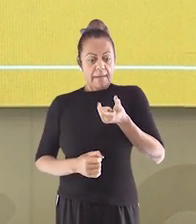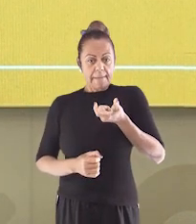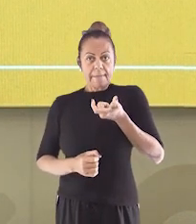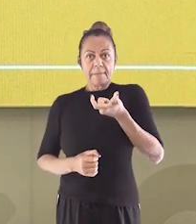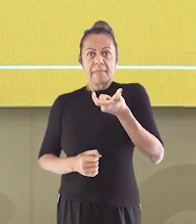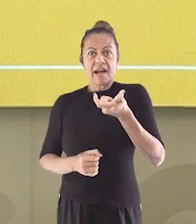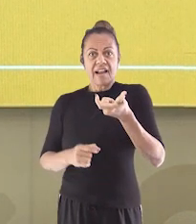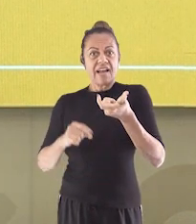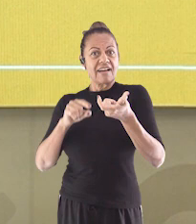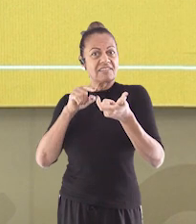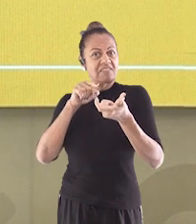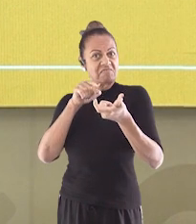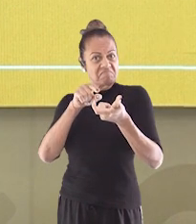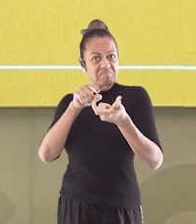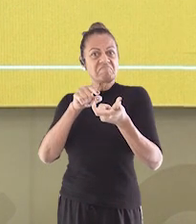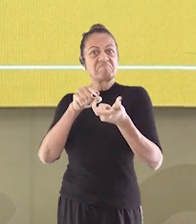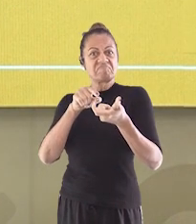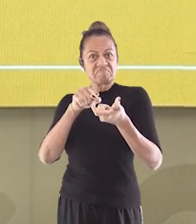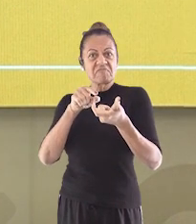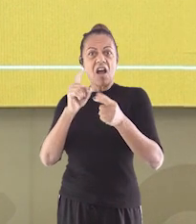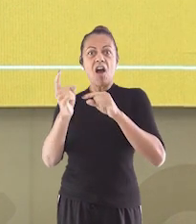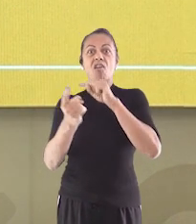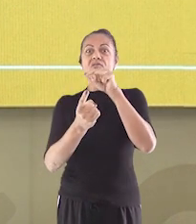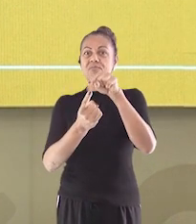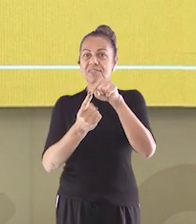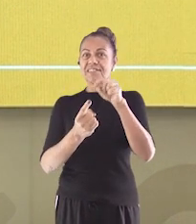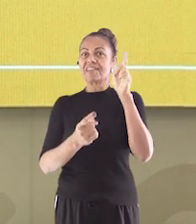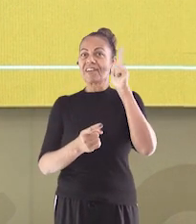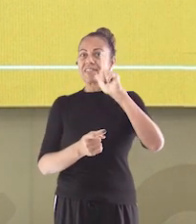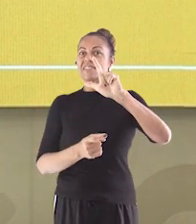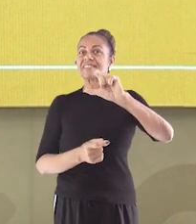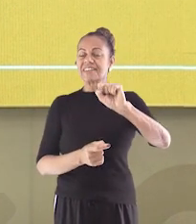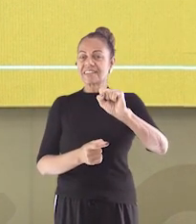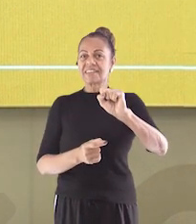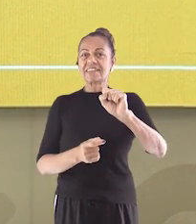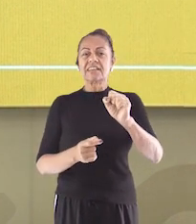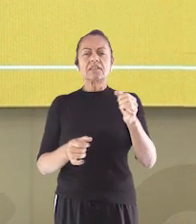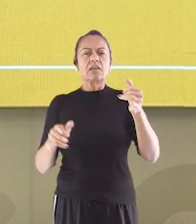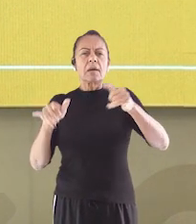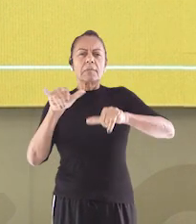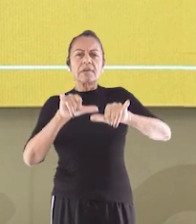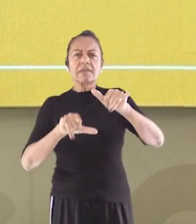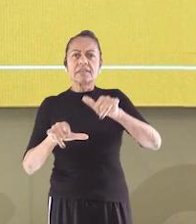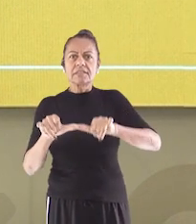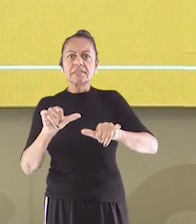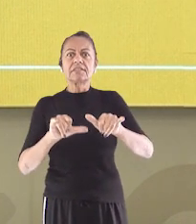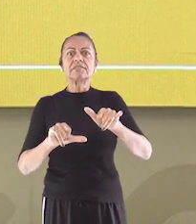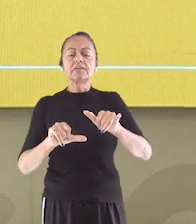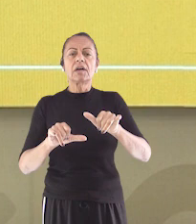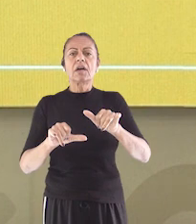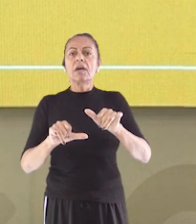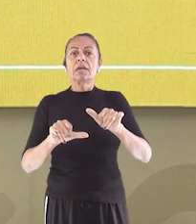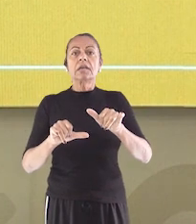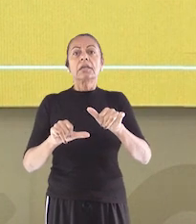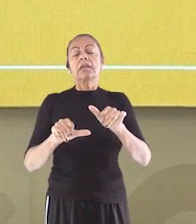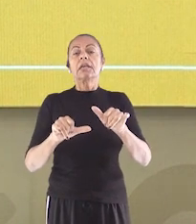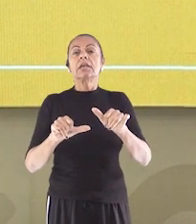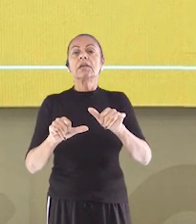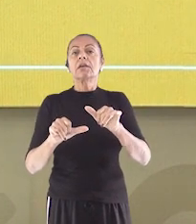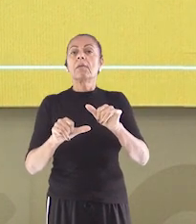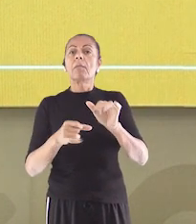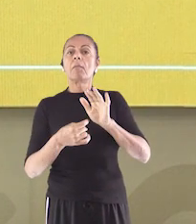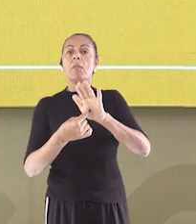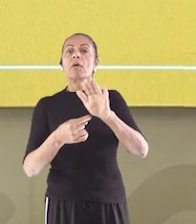o que sentimos através das palavras. Para que essas palavras possam atingir o seu objetivo, que